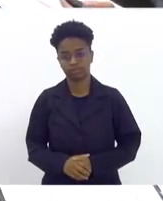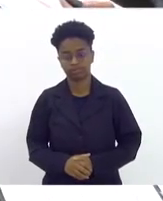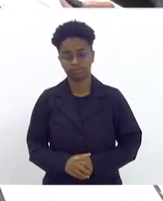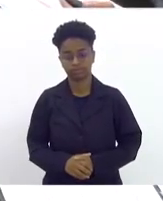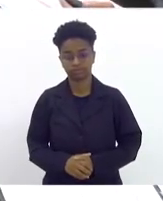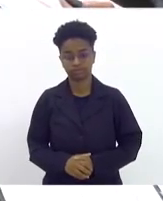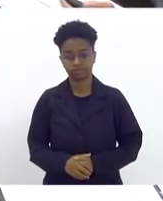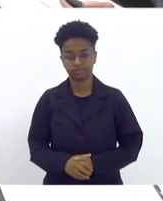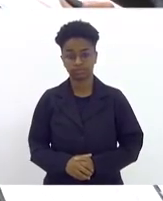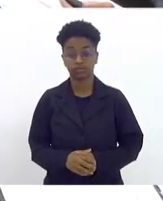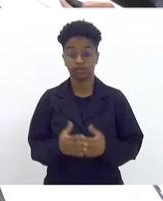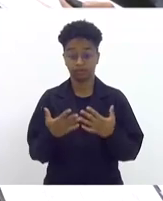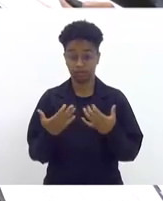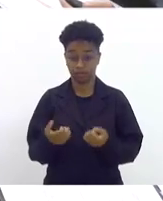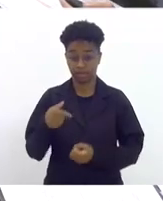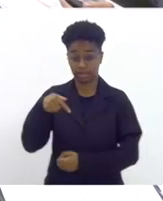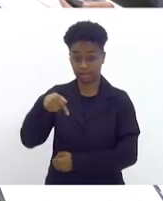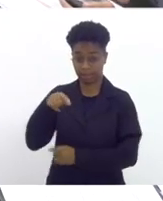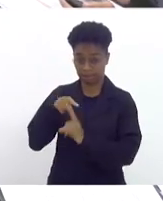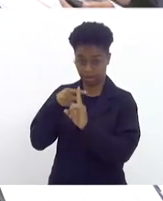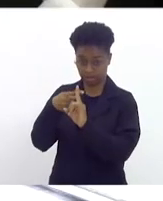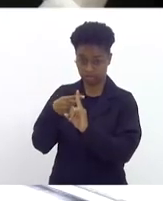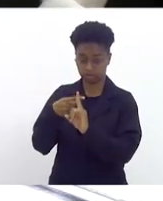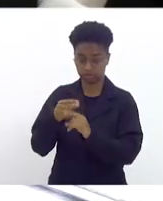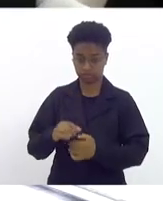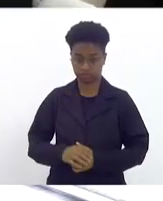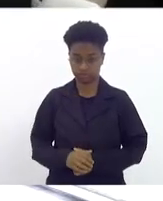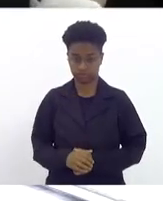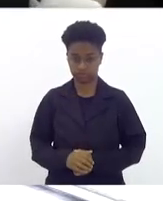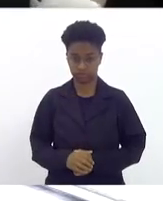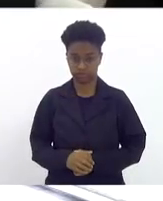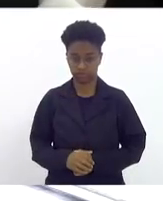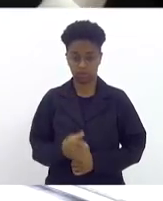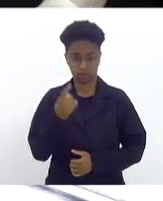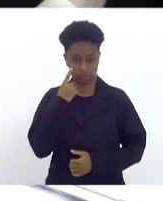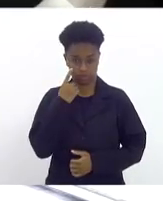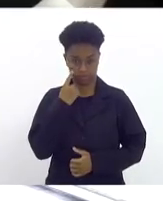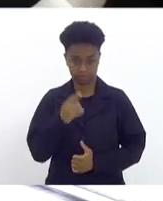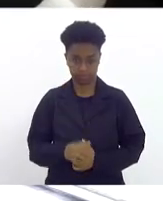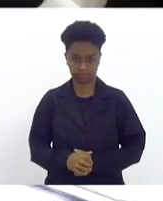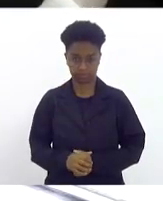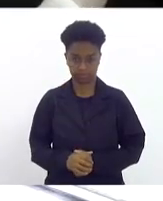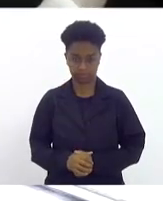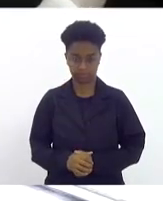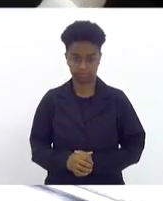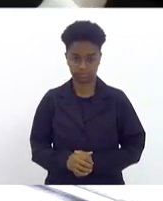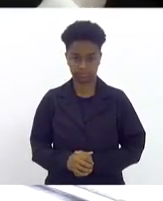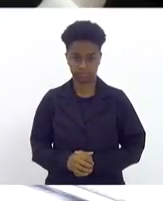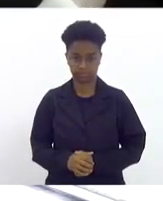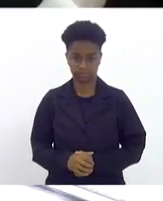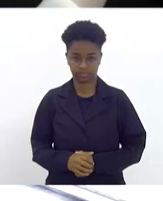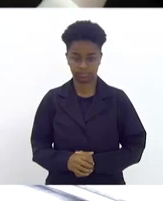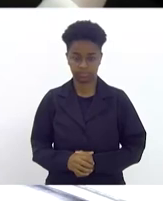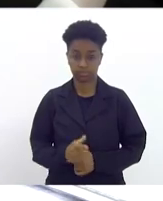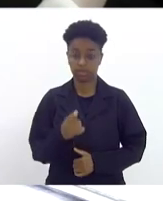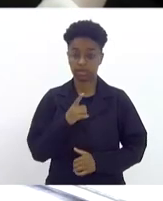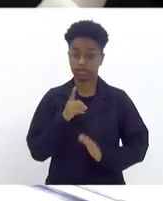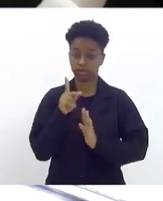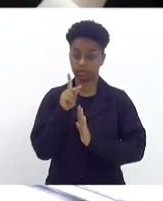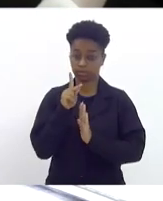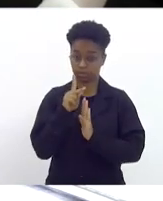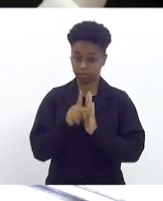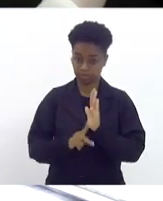vamos lá não quer mais olha só em projetos